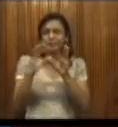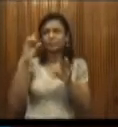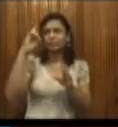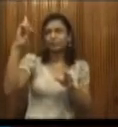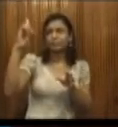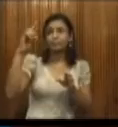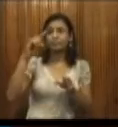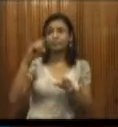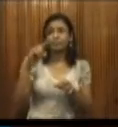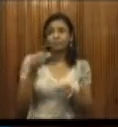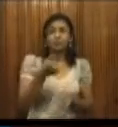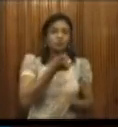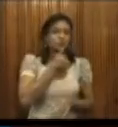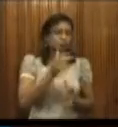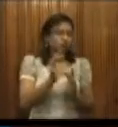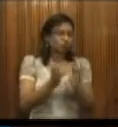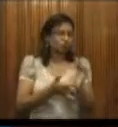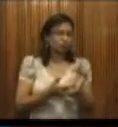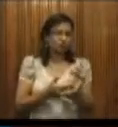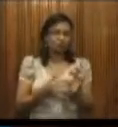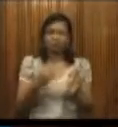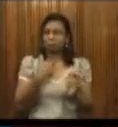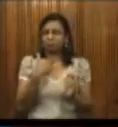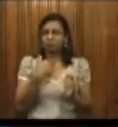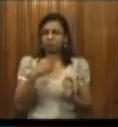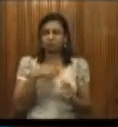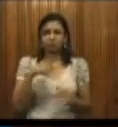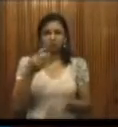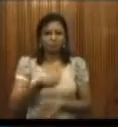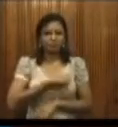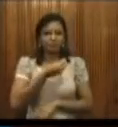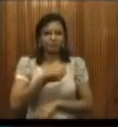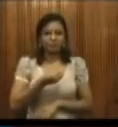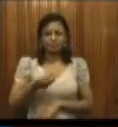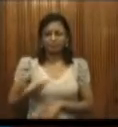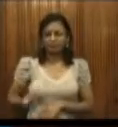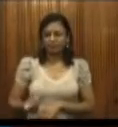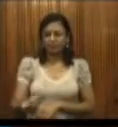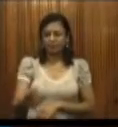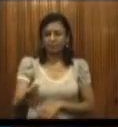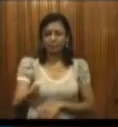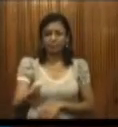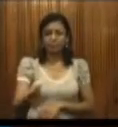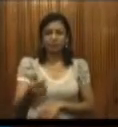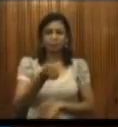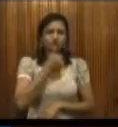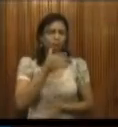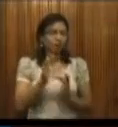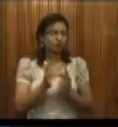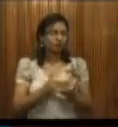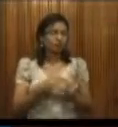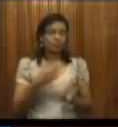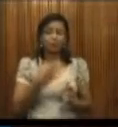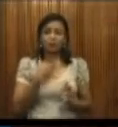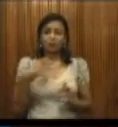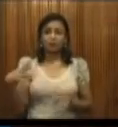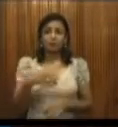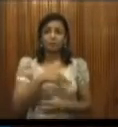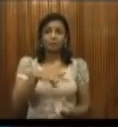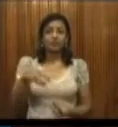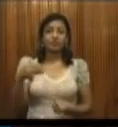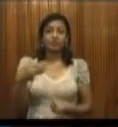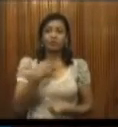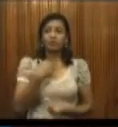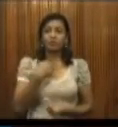eterna. Sem Jesus o homem não pode ter a salvação da sua alma. Sem Jesus o homem não pode ter perdão dos seus